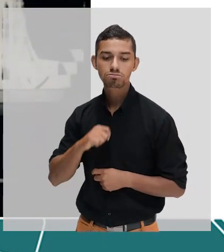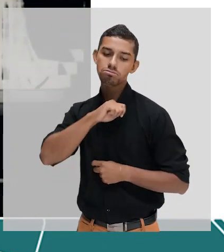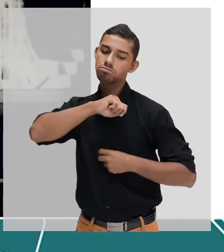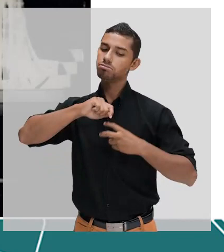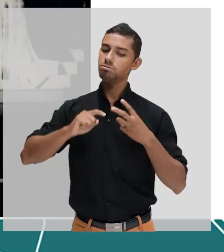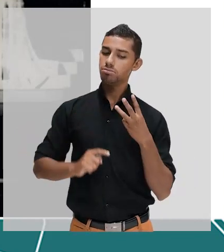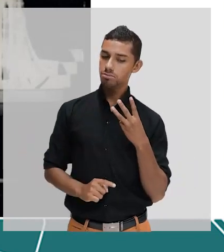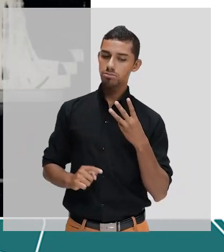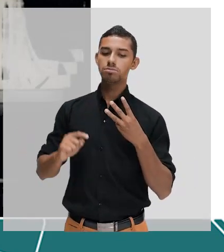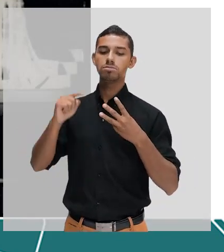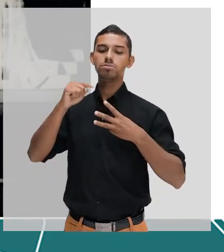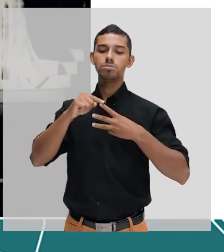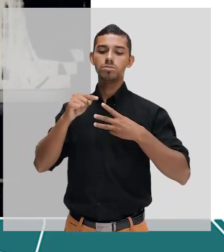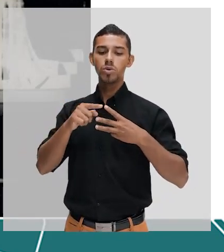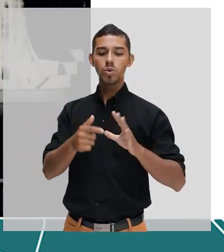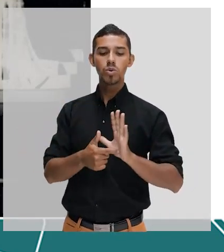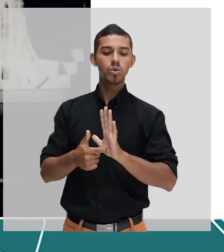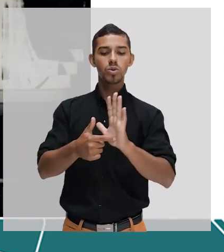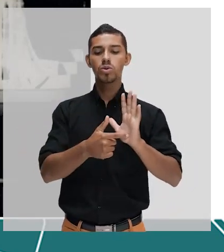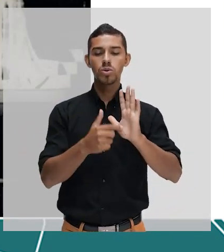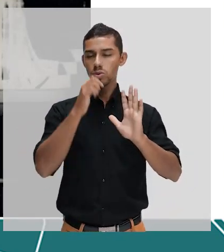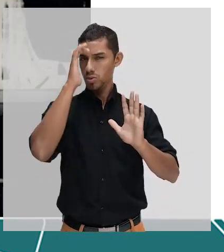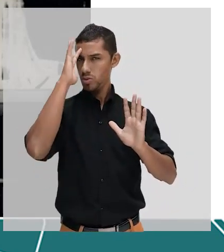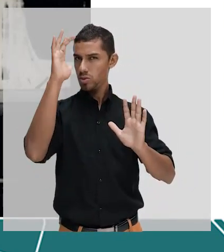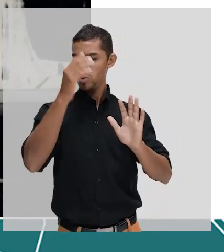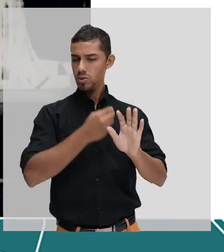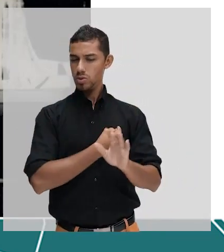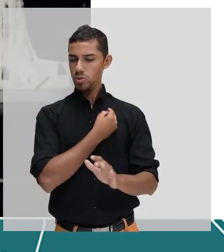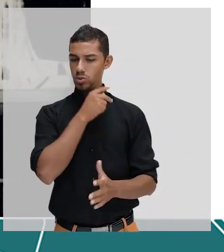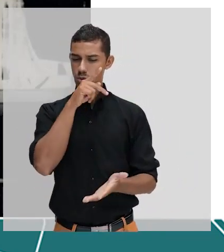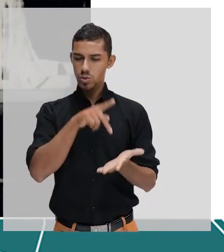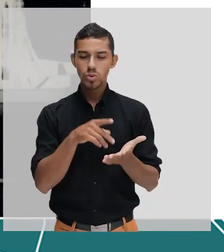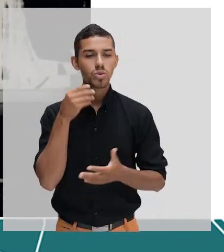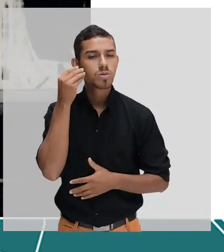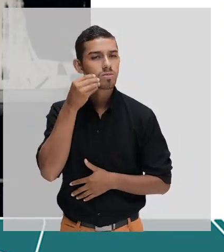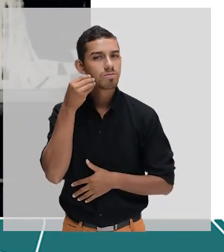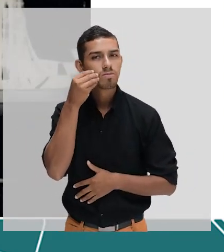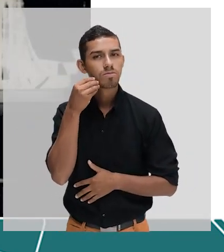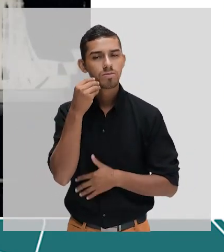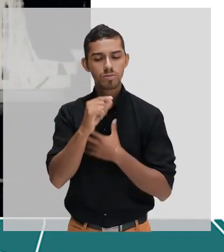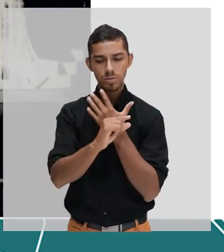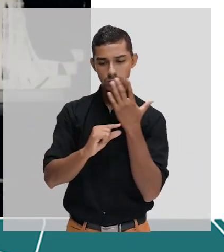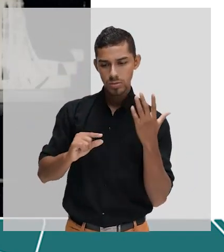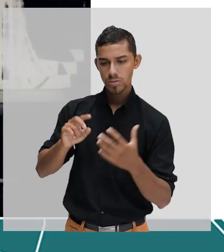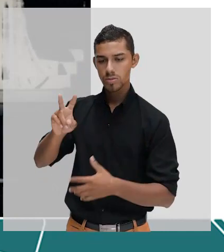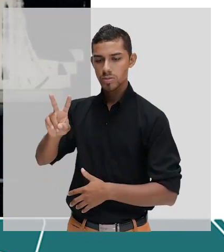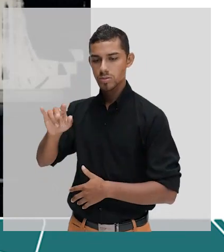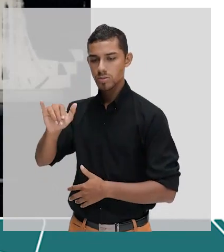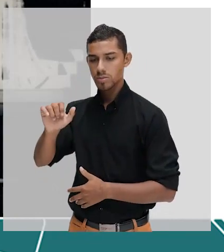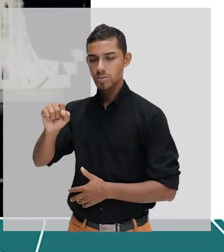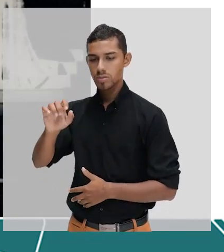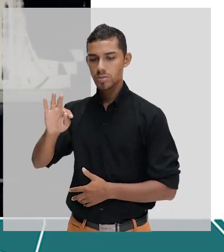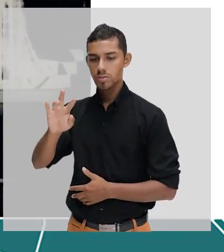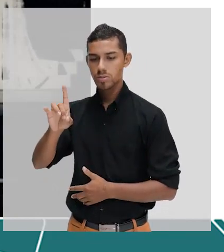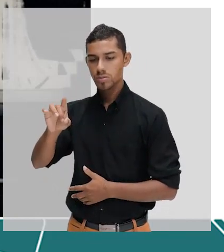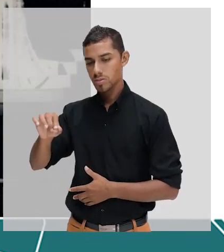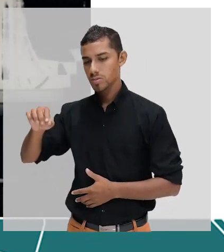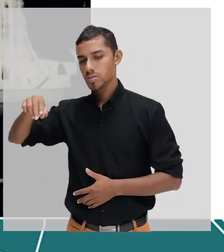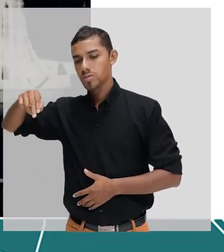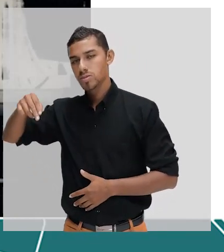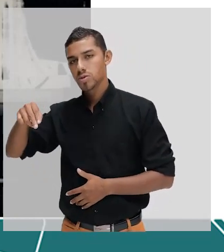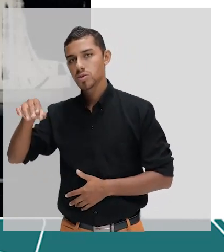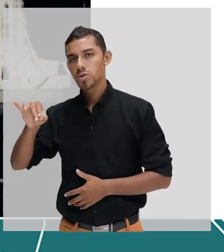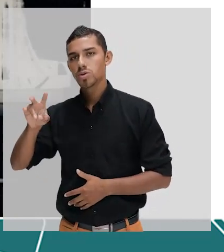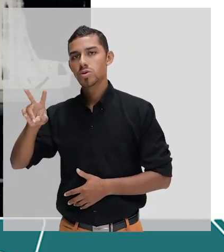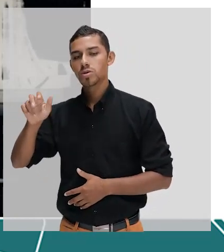planos que representava a realidade, a alucinação e a memória de uma peça chamada Vestido de Noiva, que alguns de vocês já ouviram falar, de